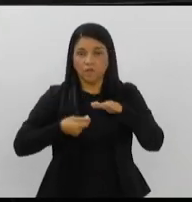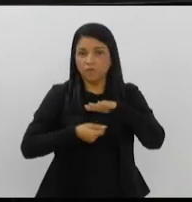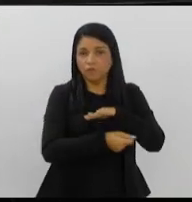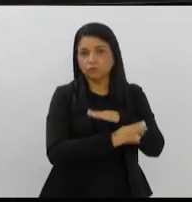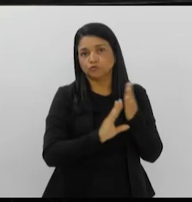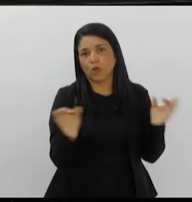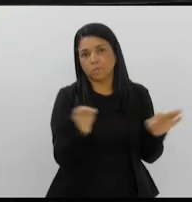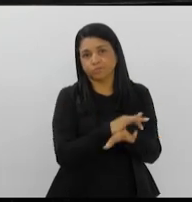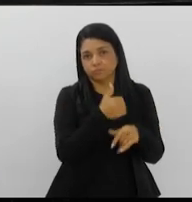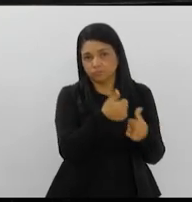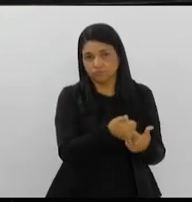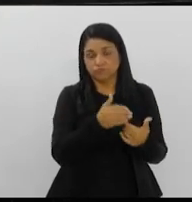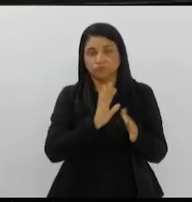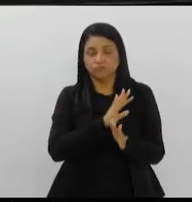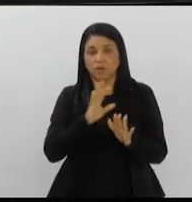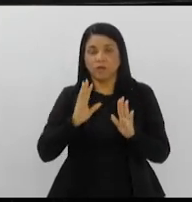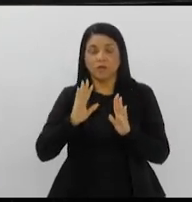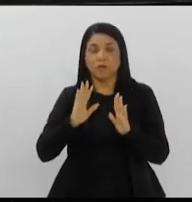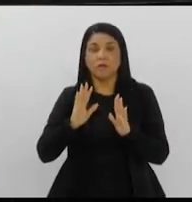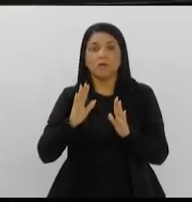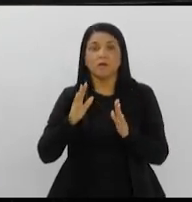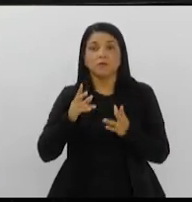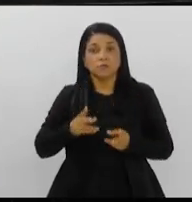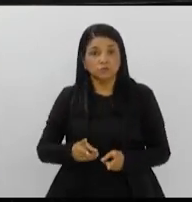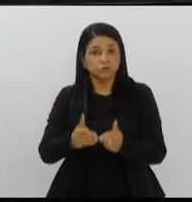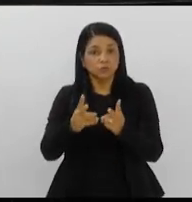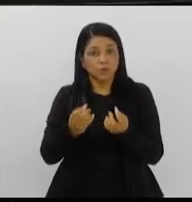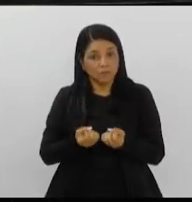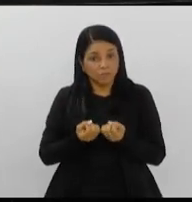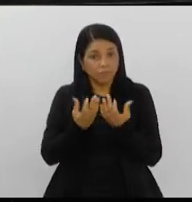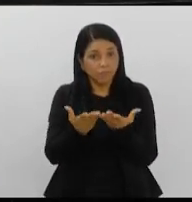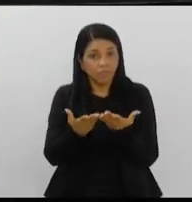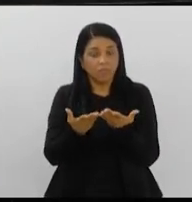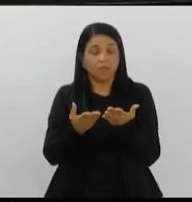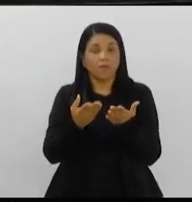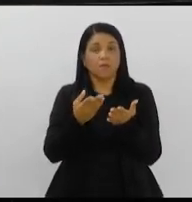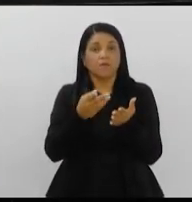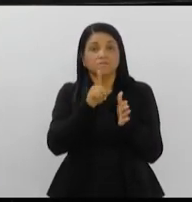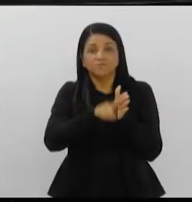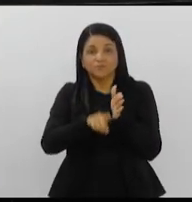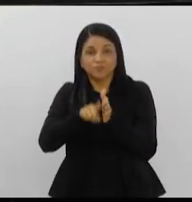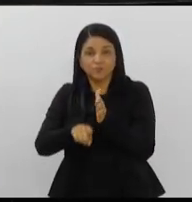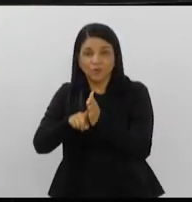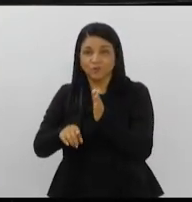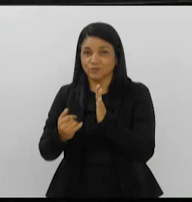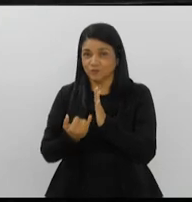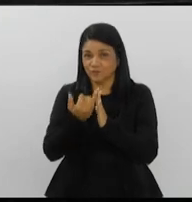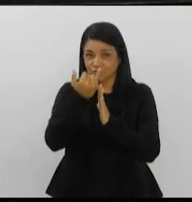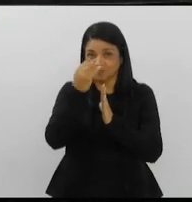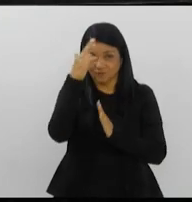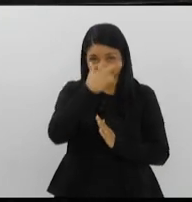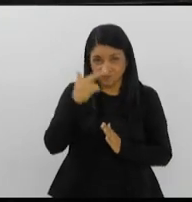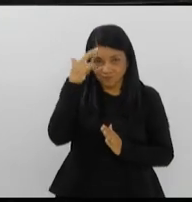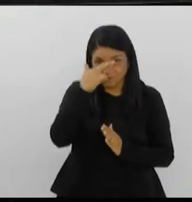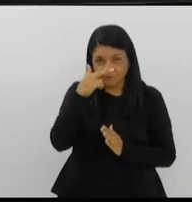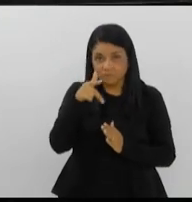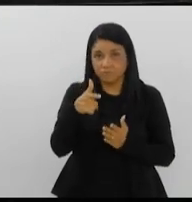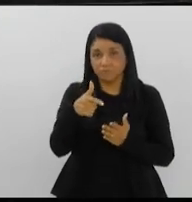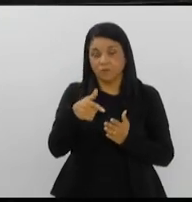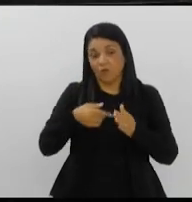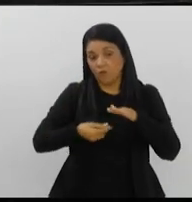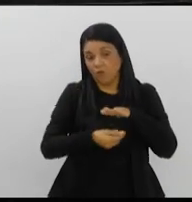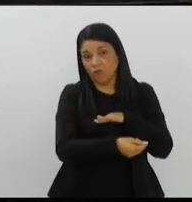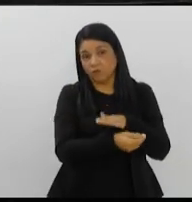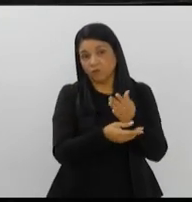número. Se a gente continua a conceder benefício fiscal, evidentemente vai estourar esse fundo.